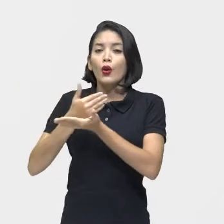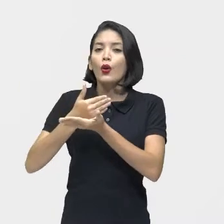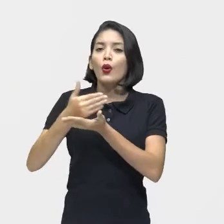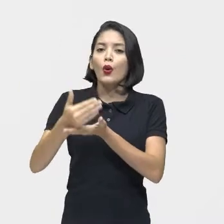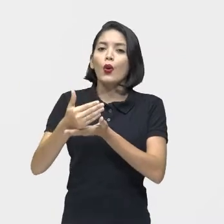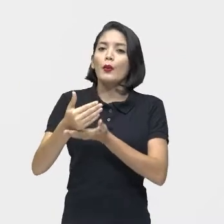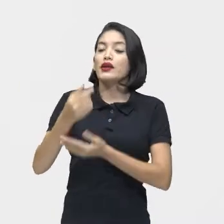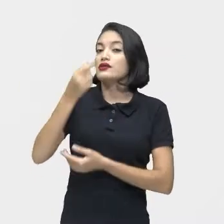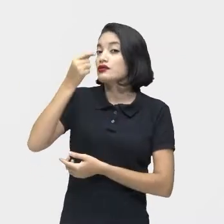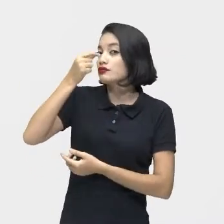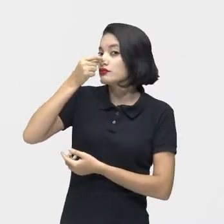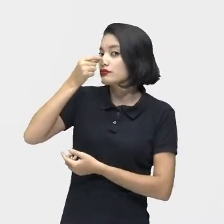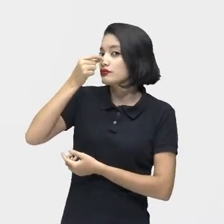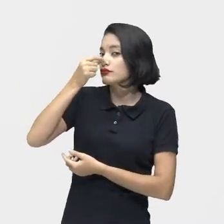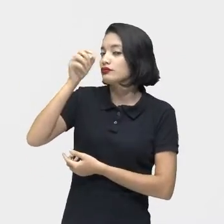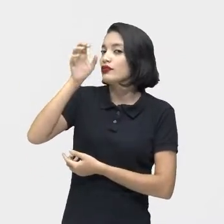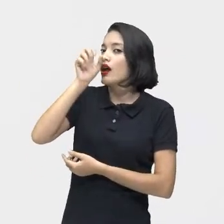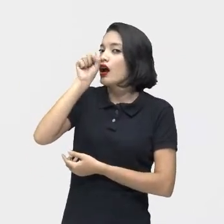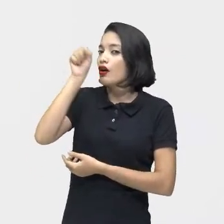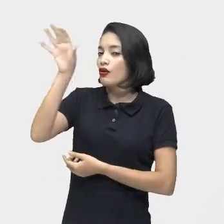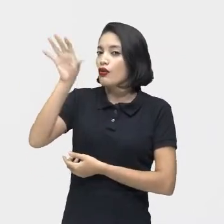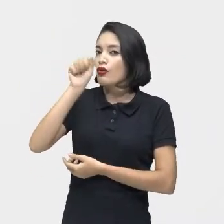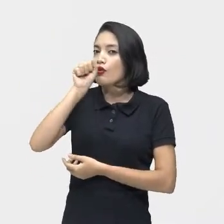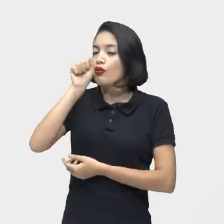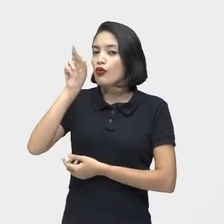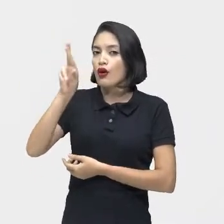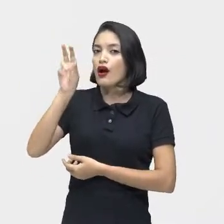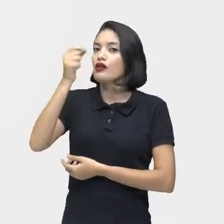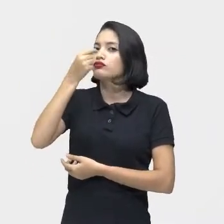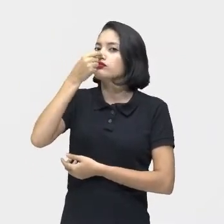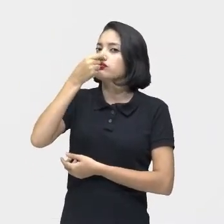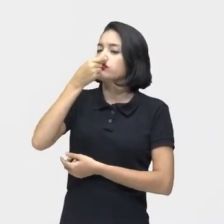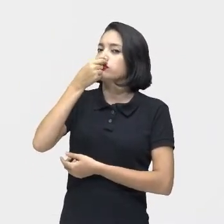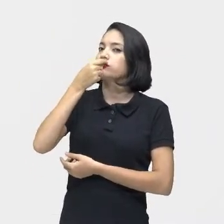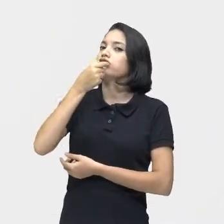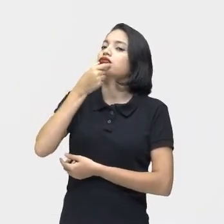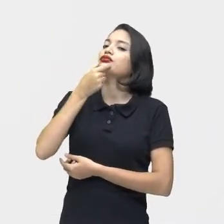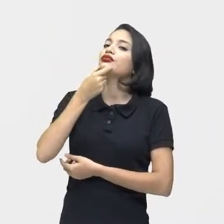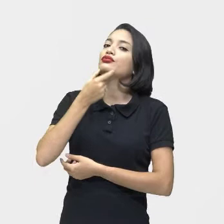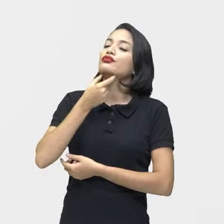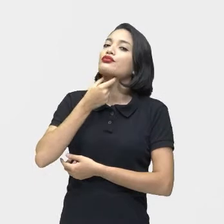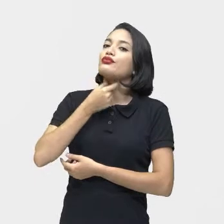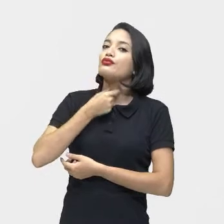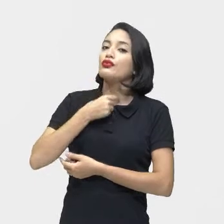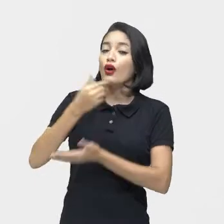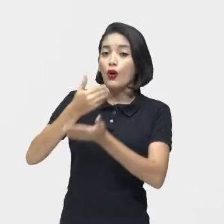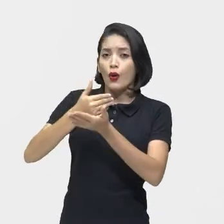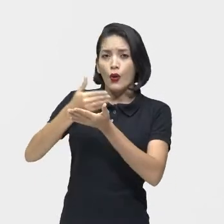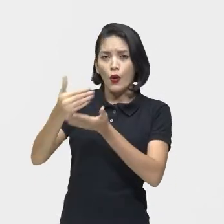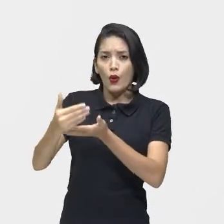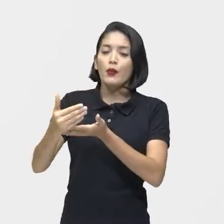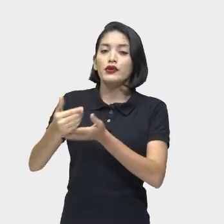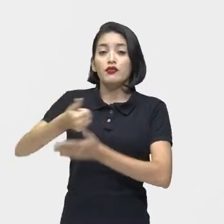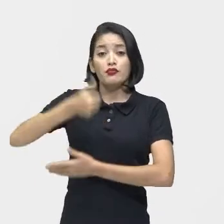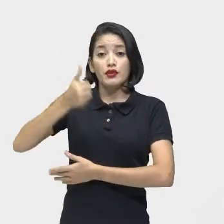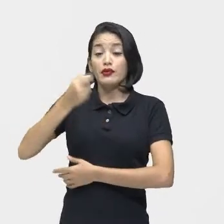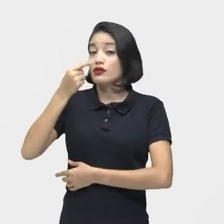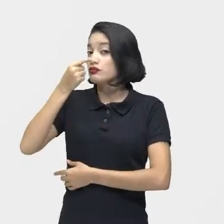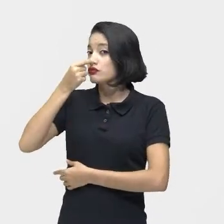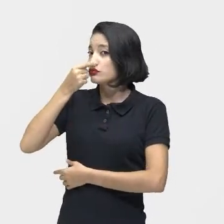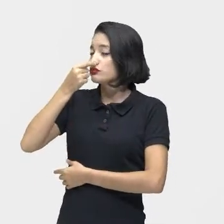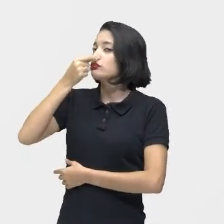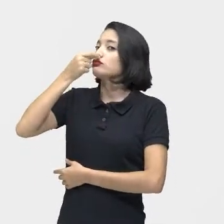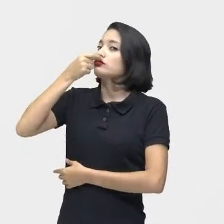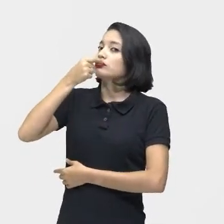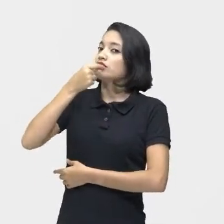cavidade nasal. Então, o ar ele vai percorrer todo um caminho, iniciando lá pela cavidade